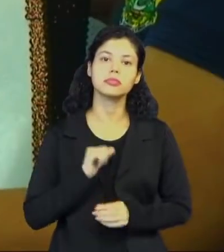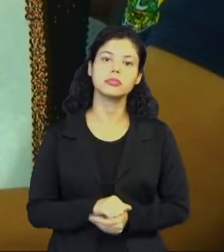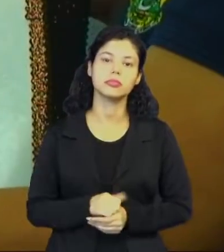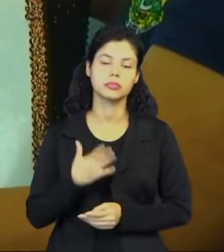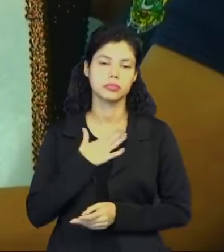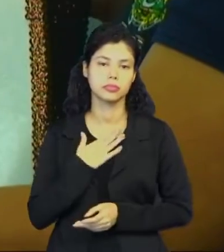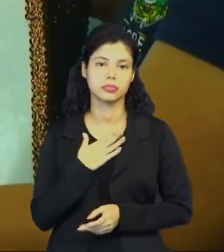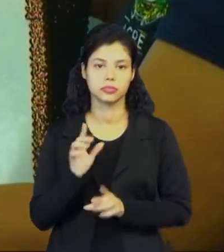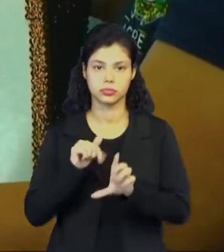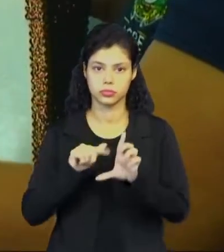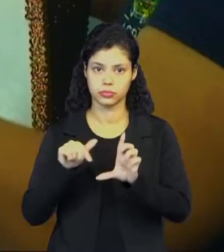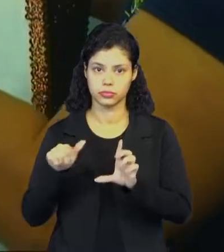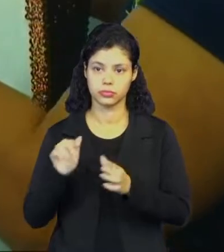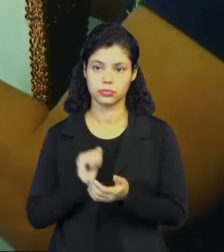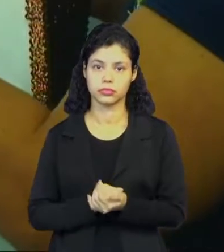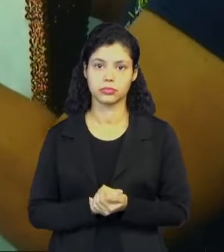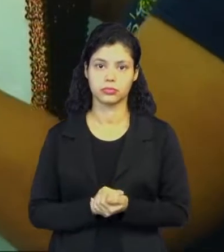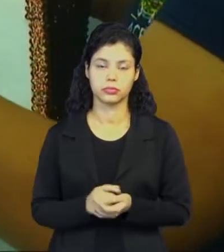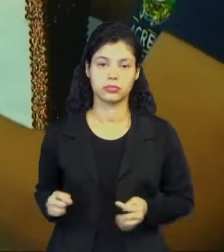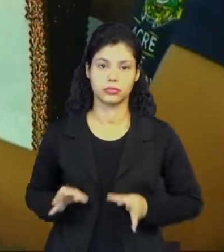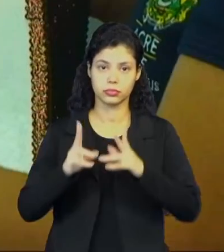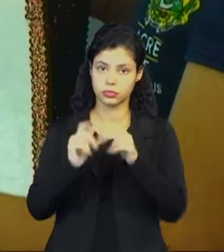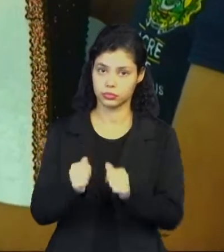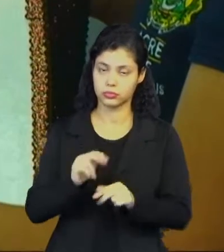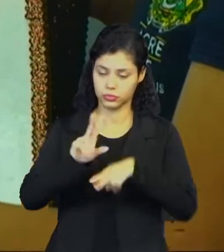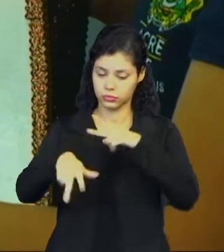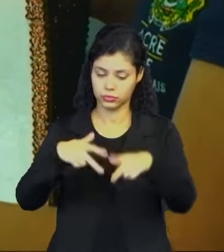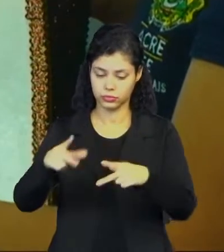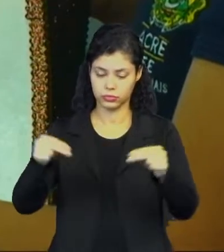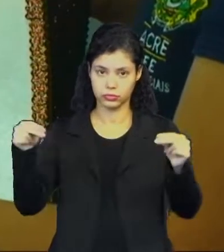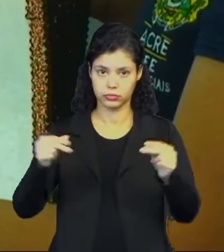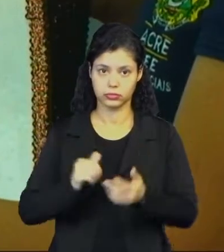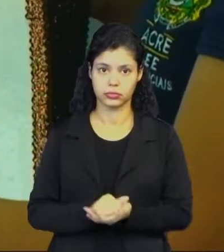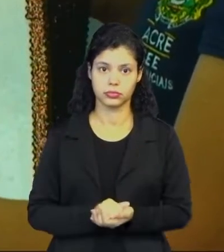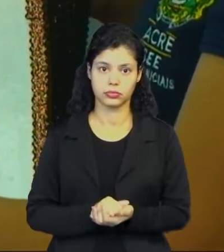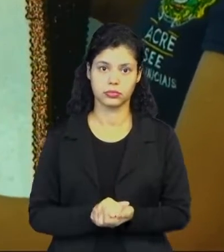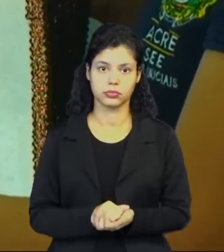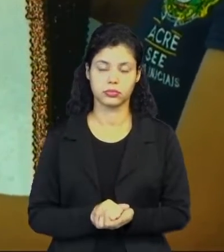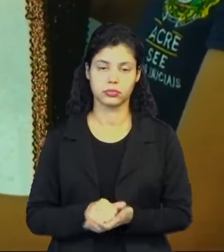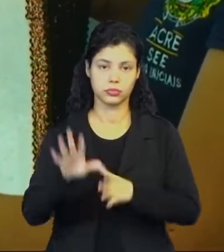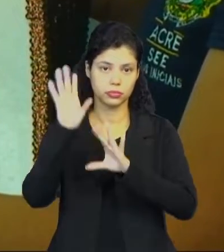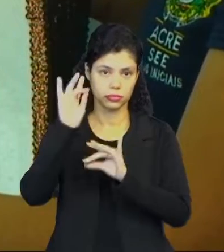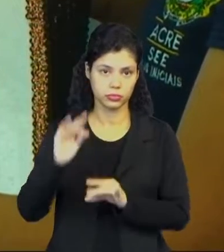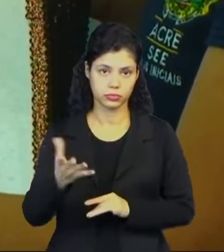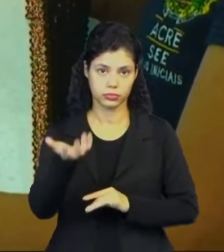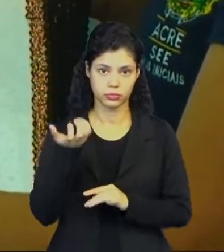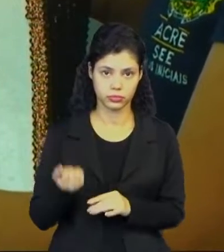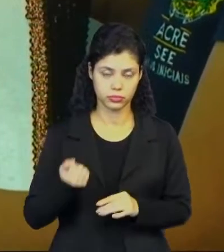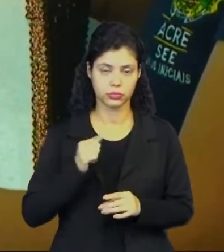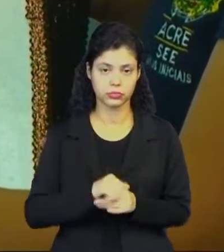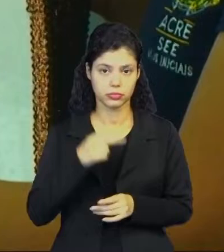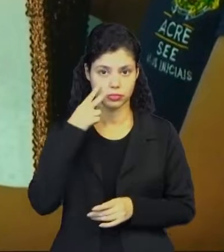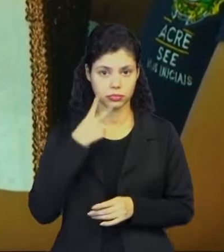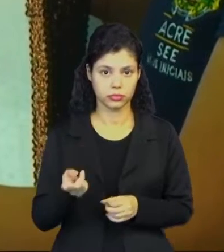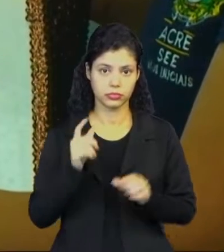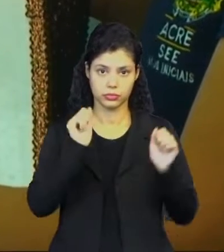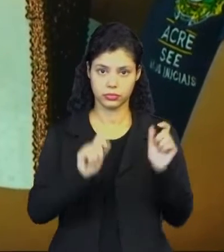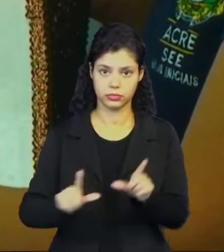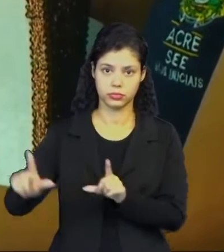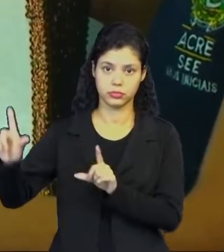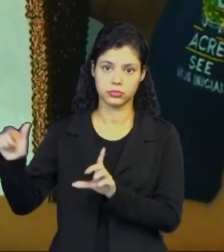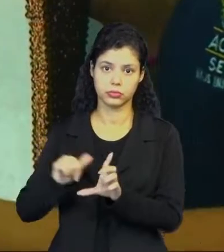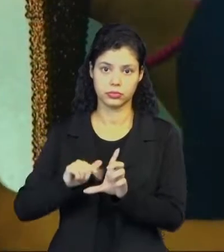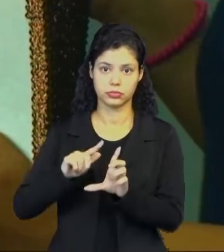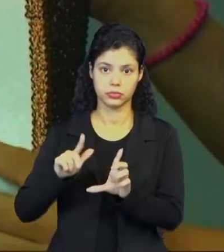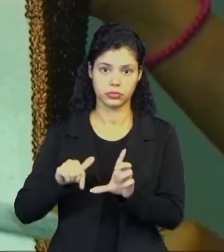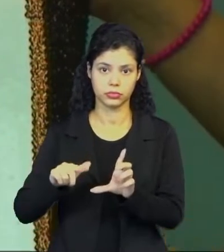estavam no meu gráfico. Aí aqui o total de presentes que eles tenham, né? Cada um recebeu. Vamos voltar lá para o gráfico, ó.